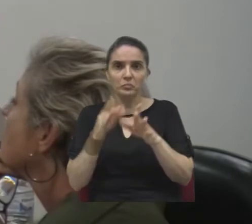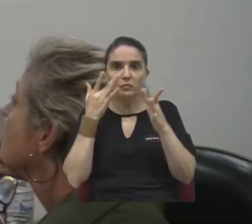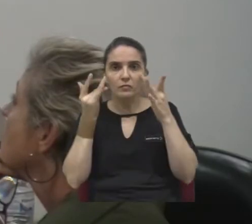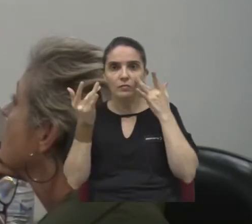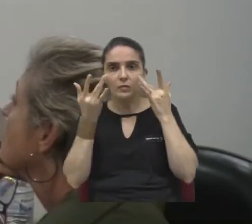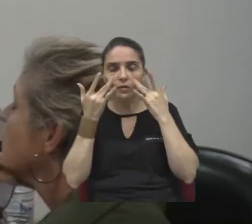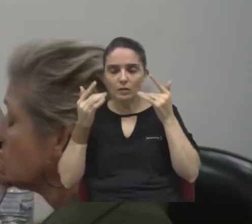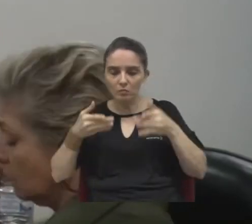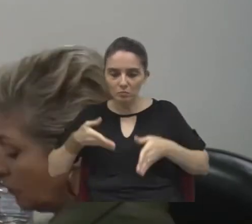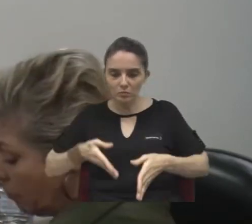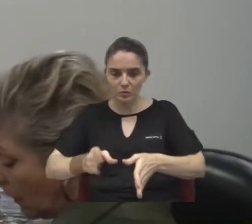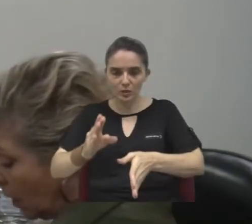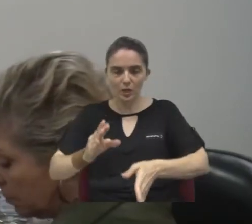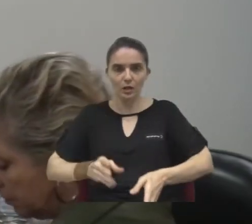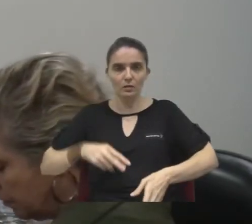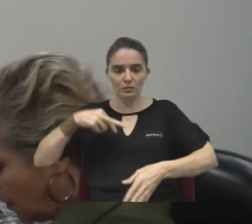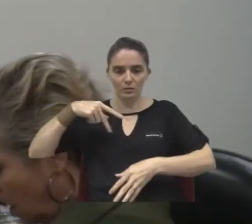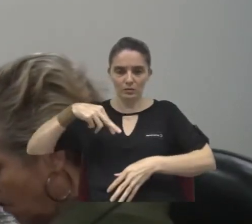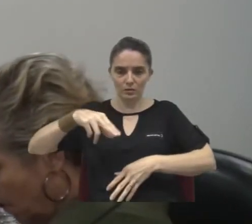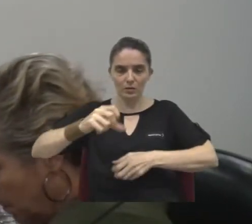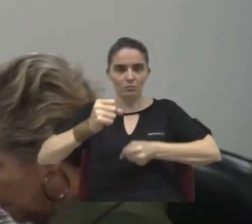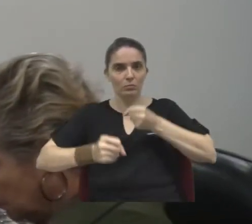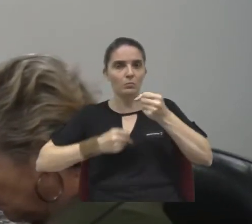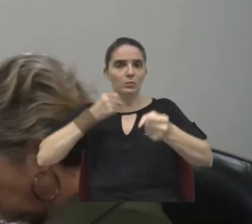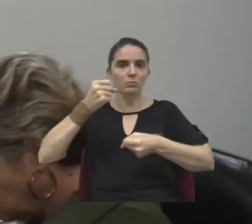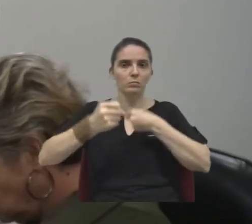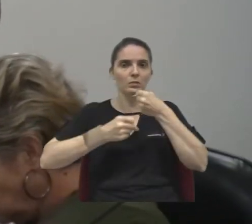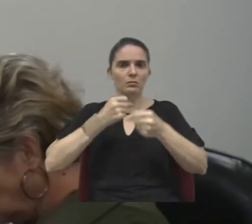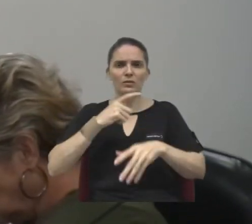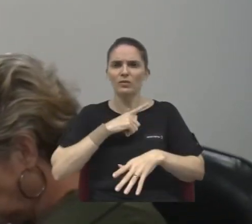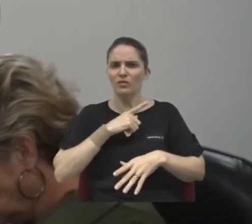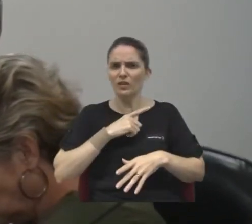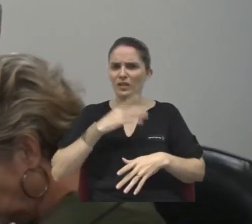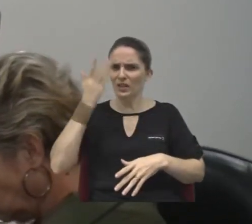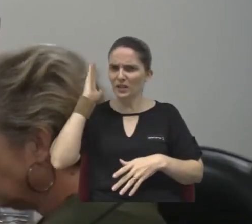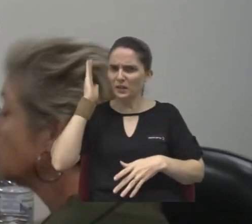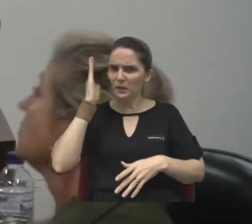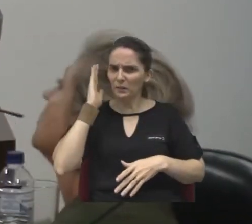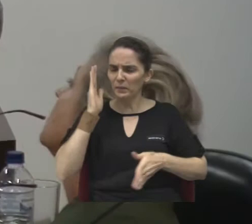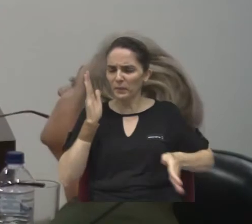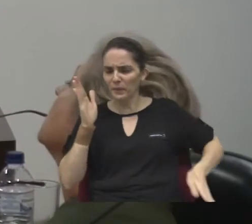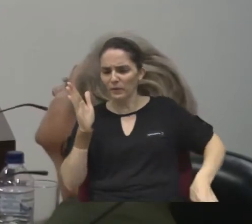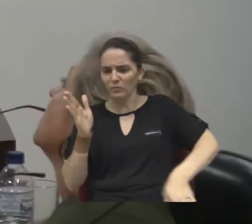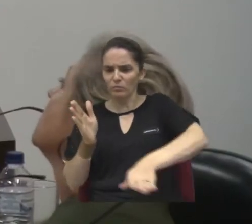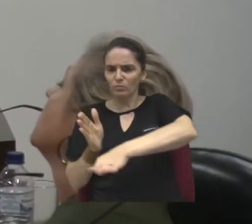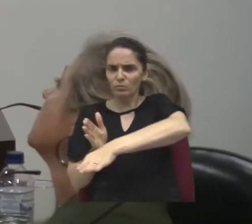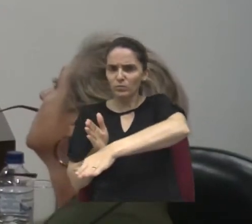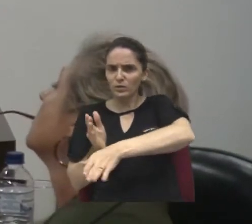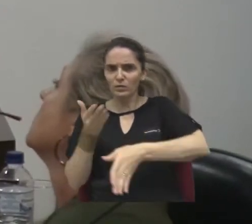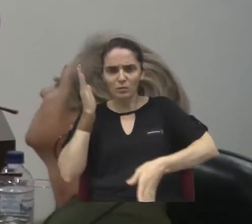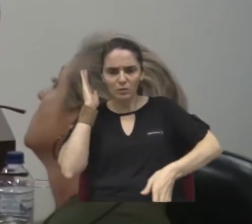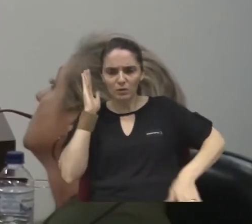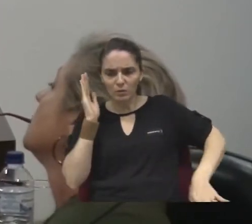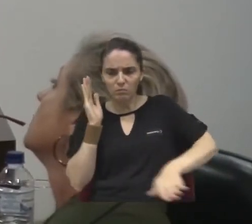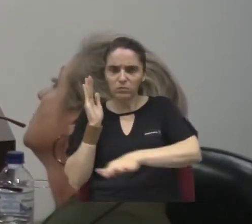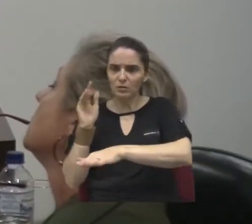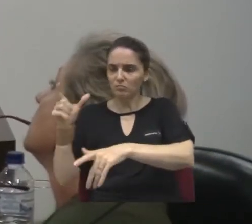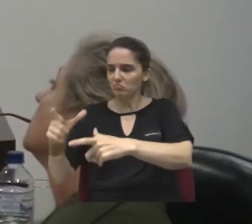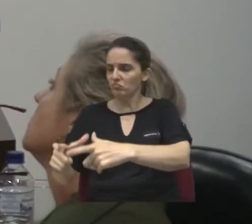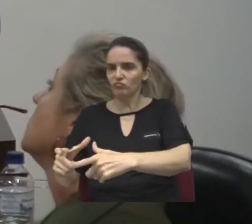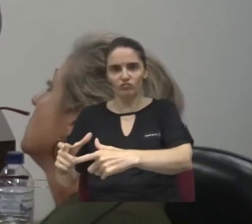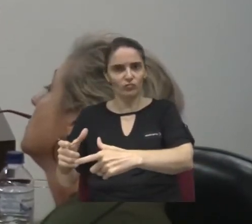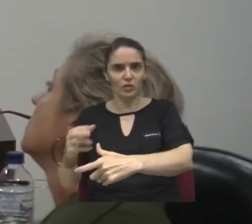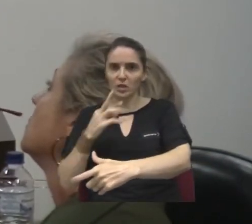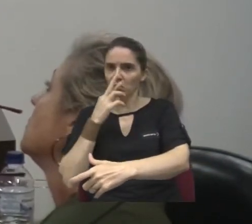começar a descarregar caminhões. Primeiro, no meu ver, o lugar não é arejado, o lugar é